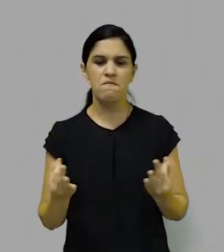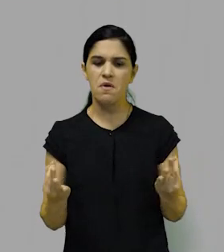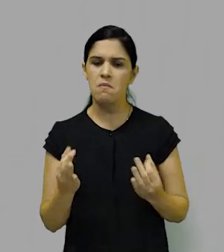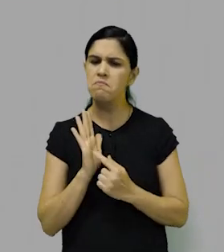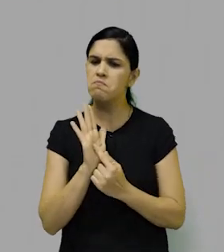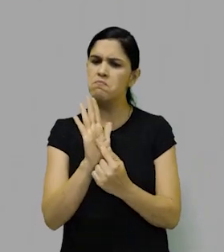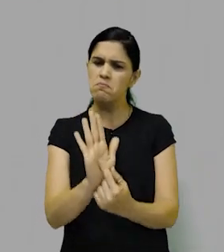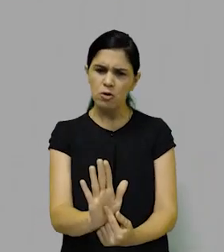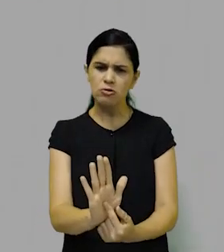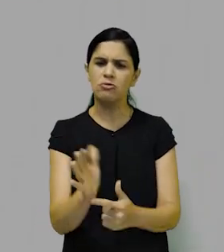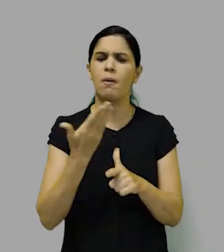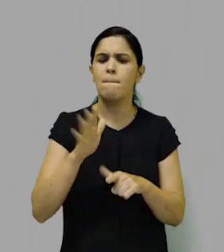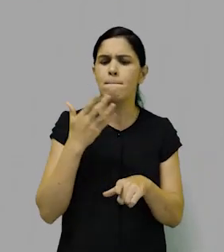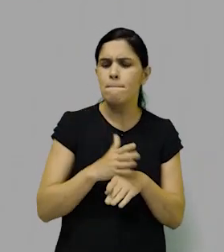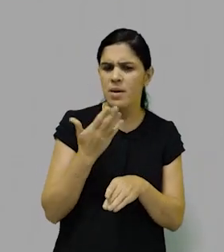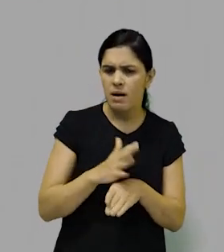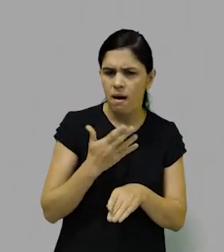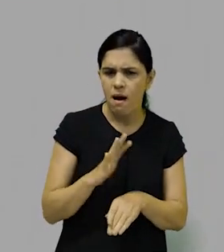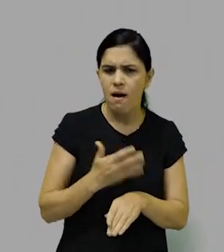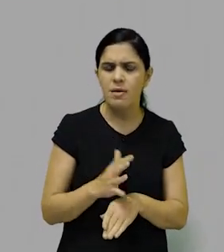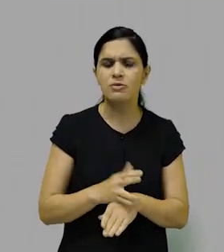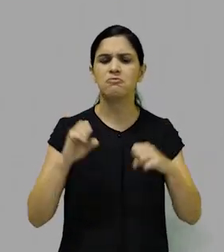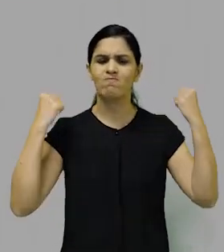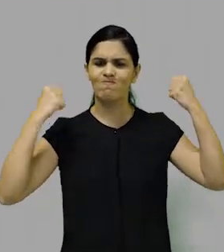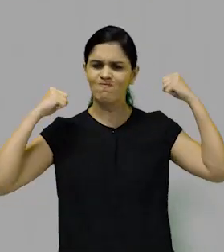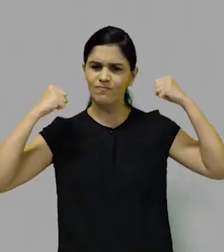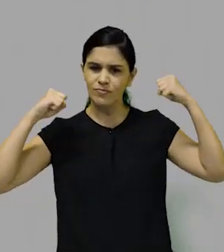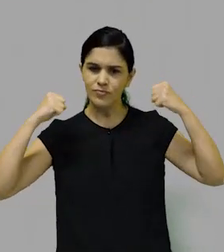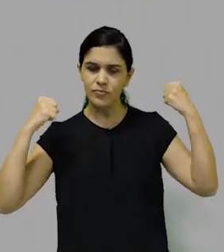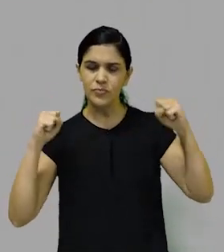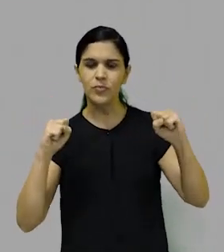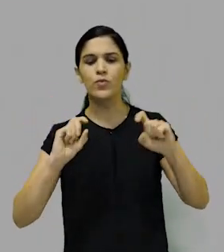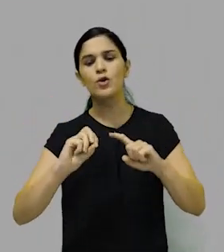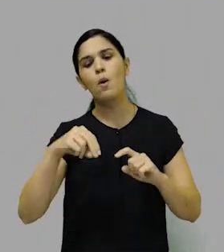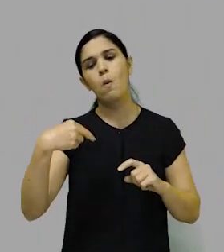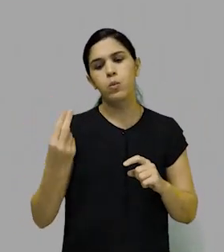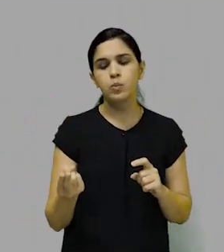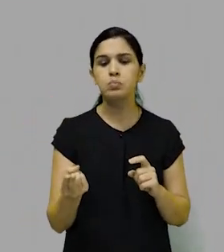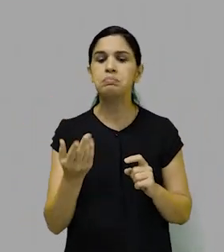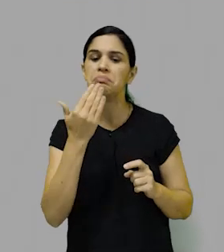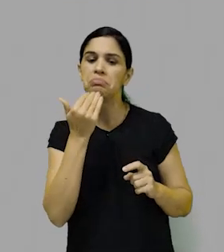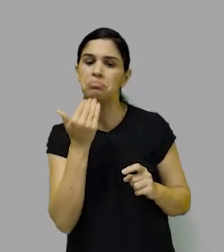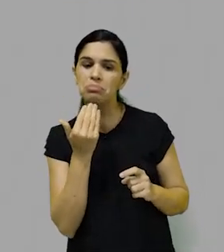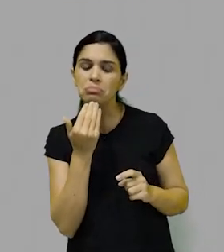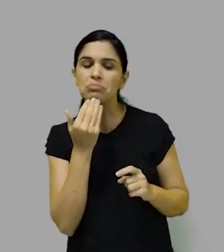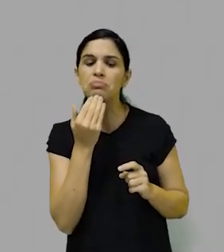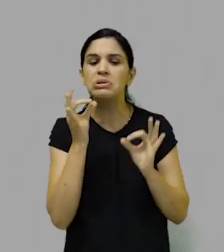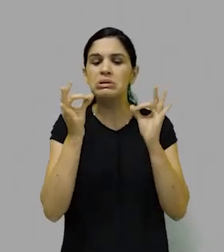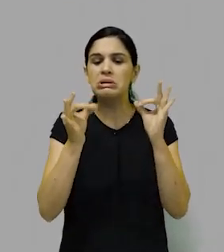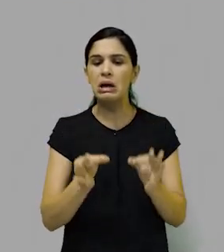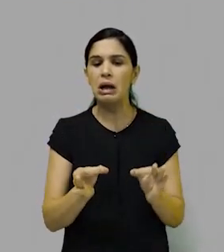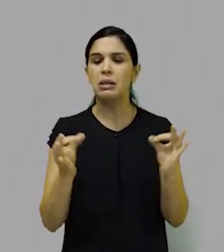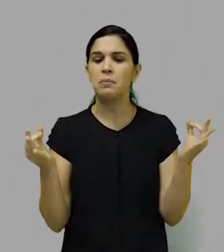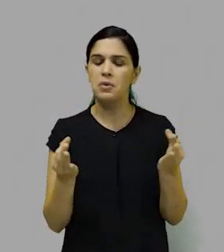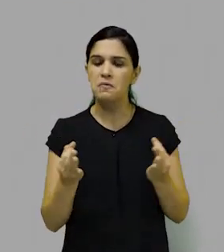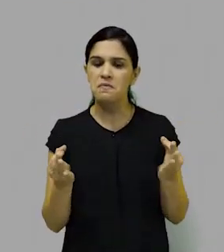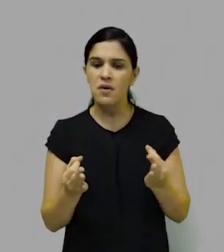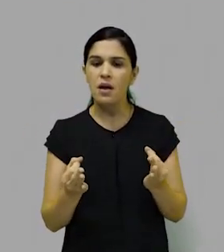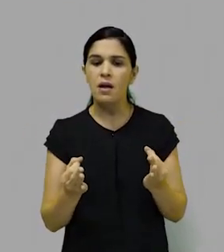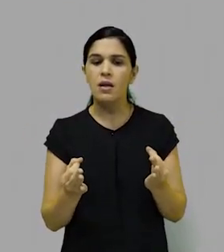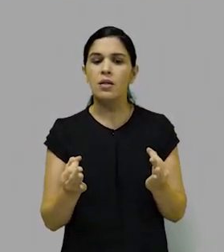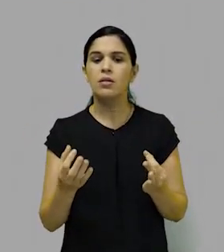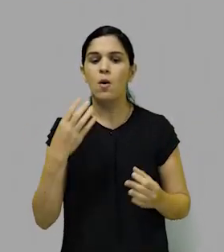Adequada. E isso vai o quê? Prejudicar a nossa saúde. Em relação às pressões sociais que muitos adolescentes